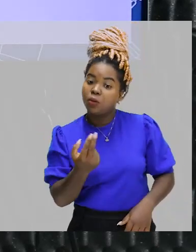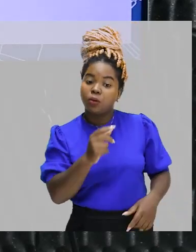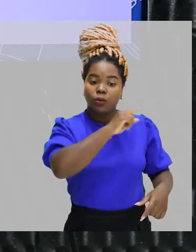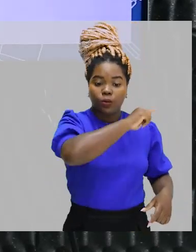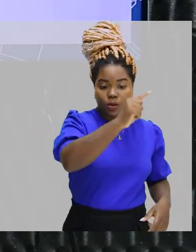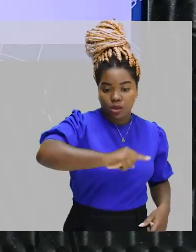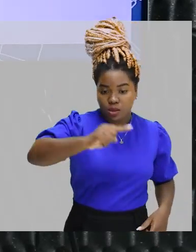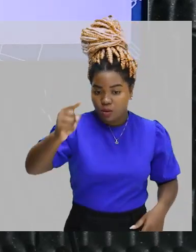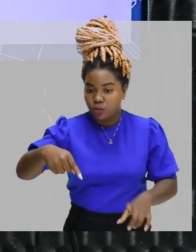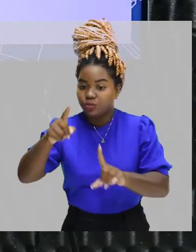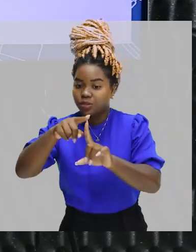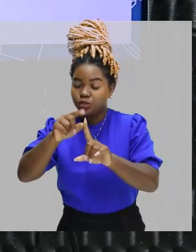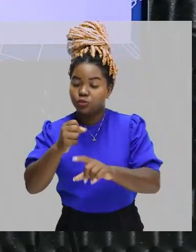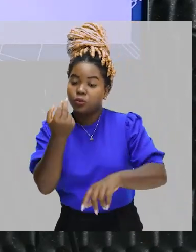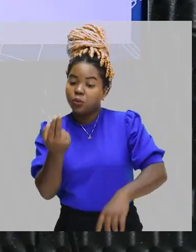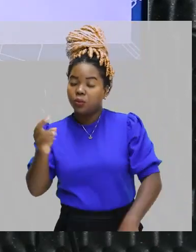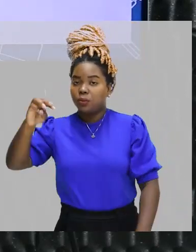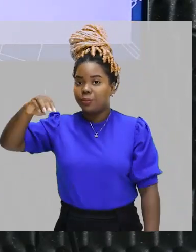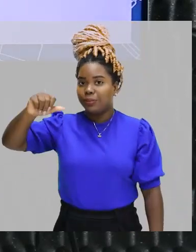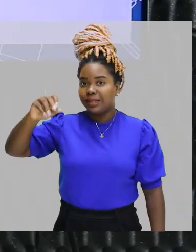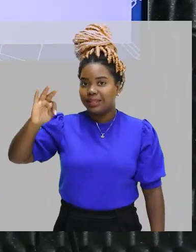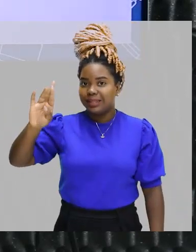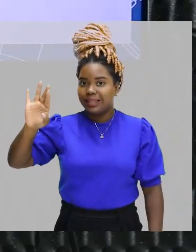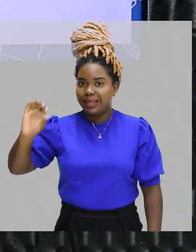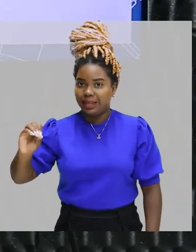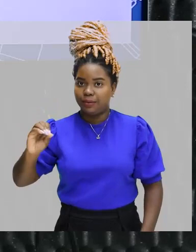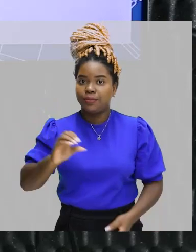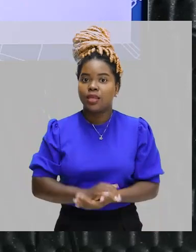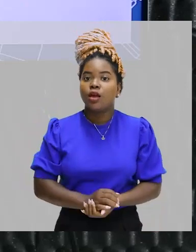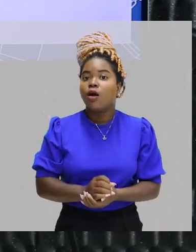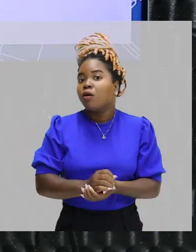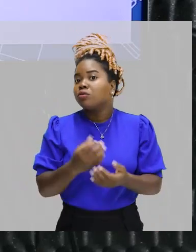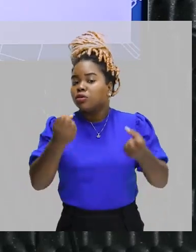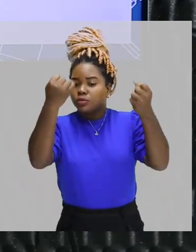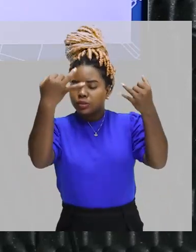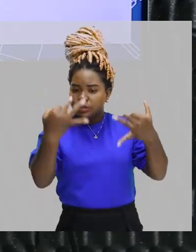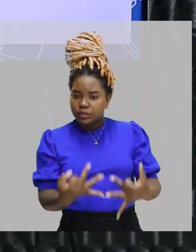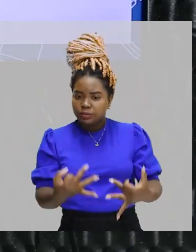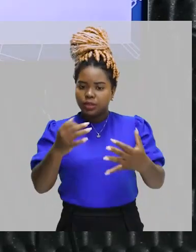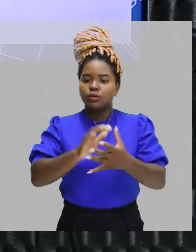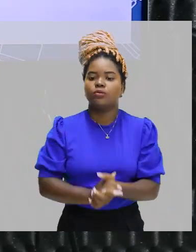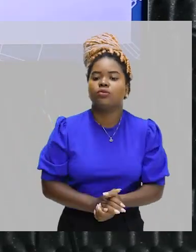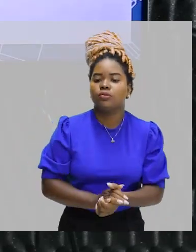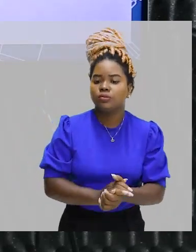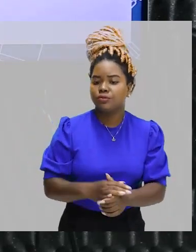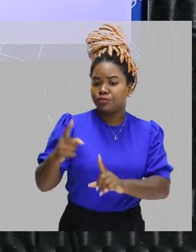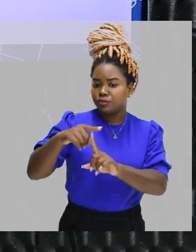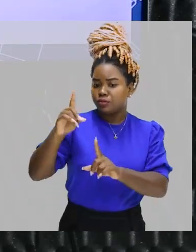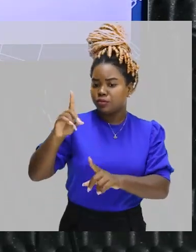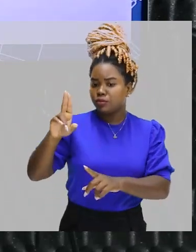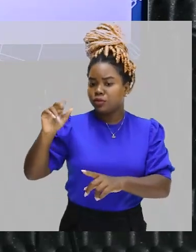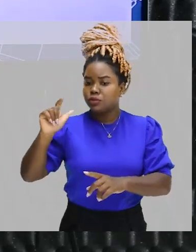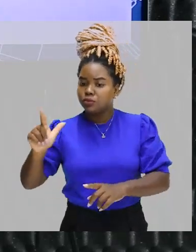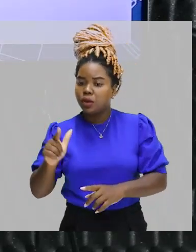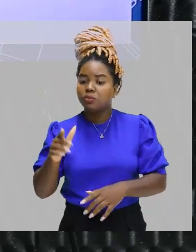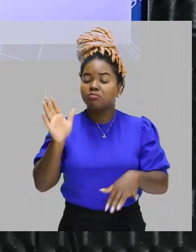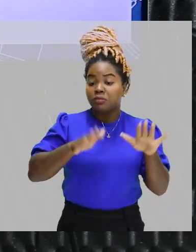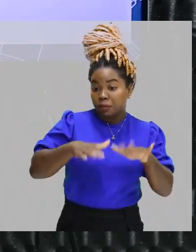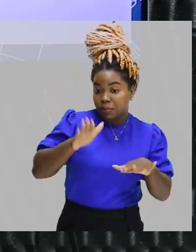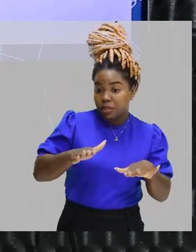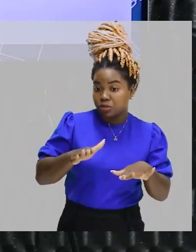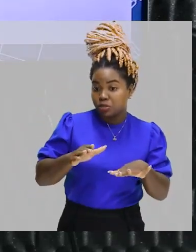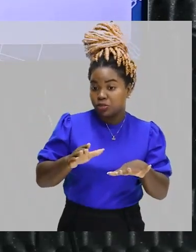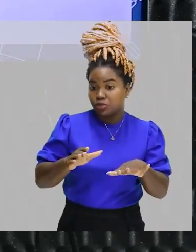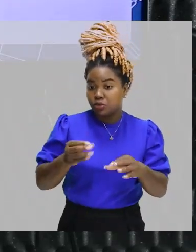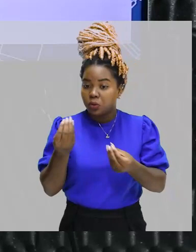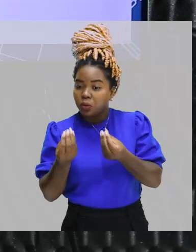ou é matéria. Então, quando a gente fala desse comportamento dual, isso vai depender do fenômeno que nós estamos relacionando com a luz. Neste caso,